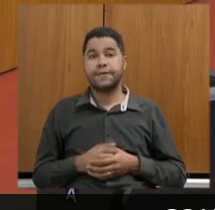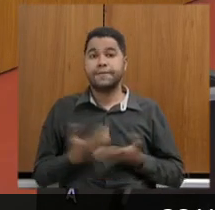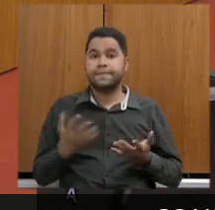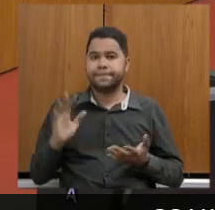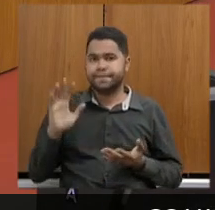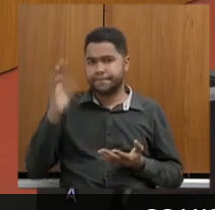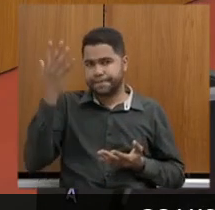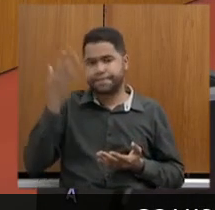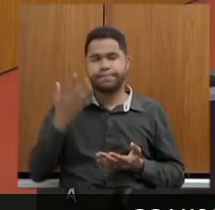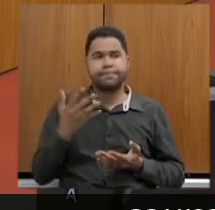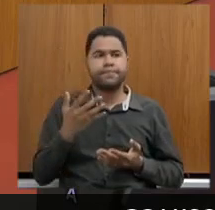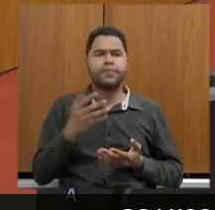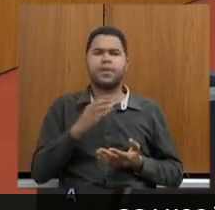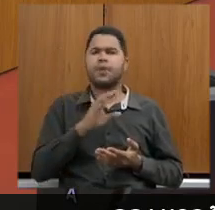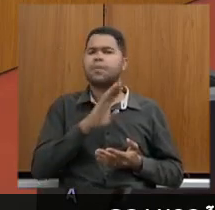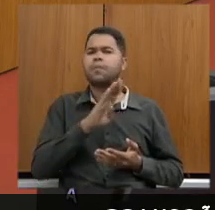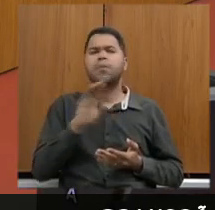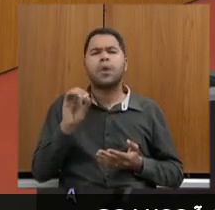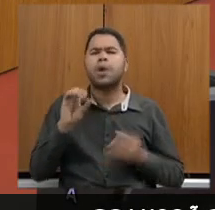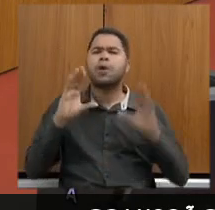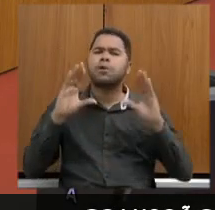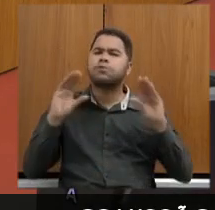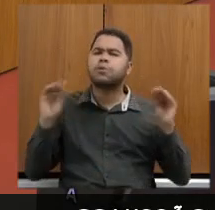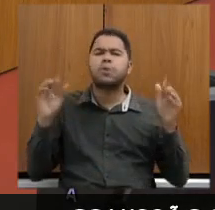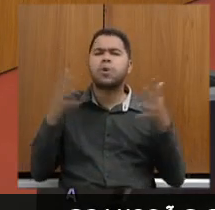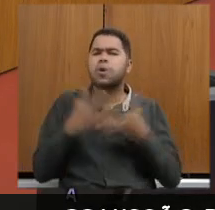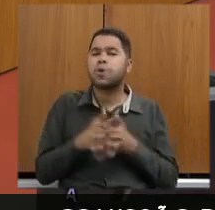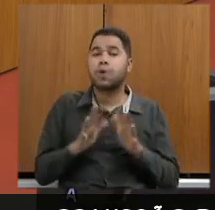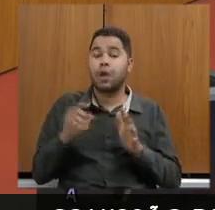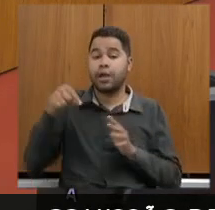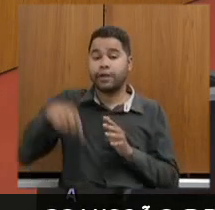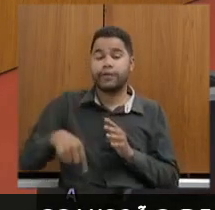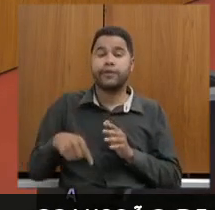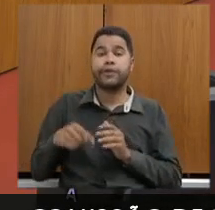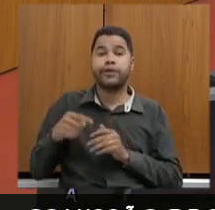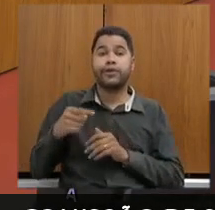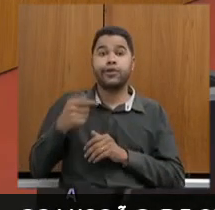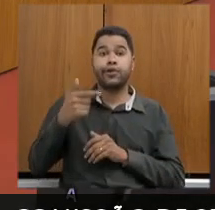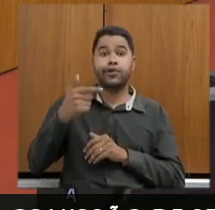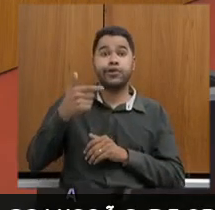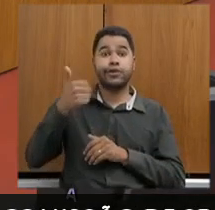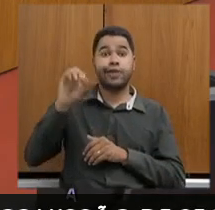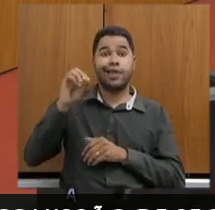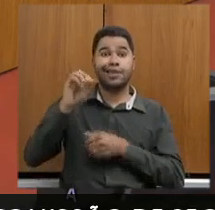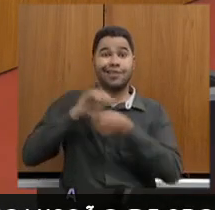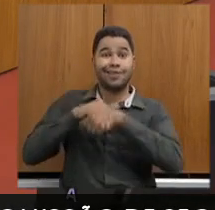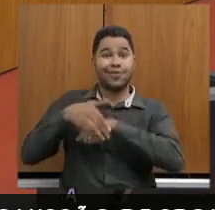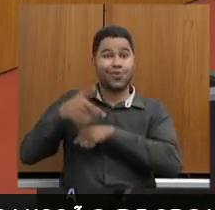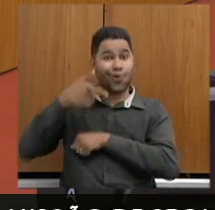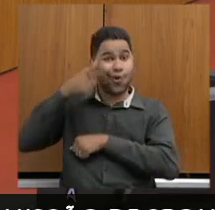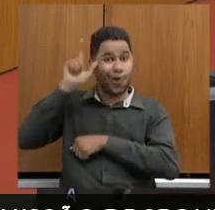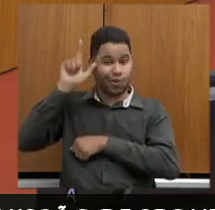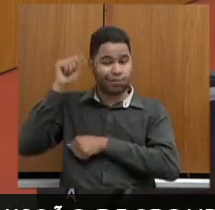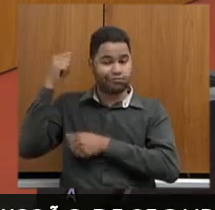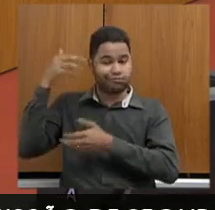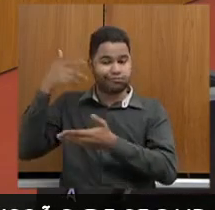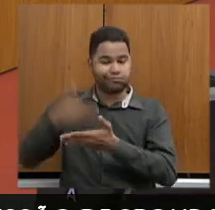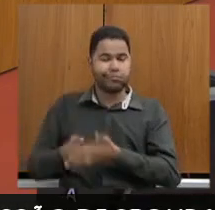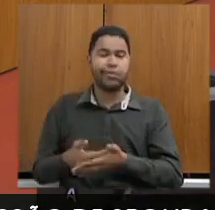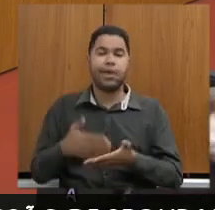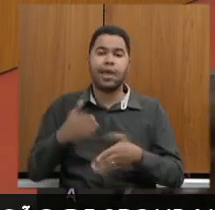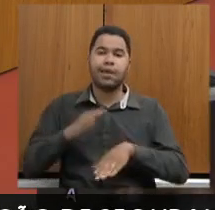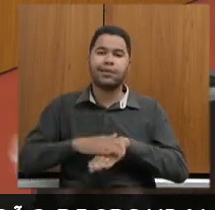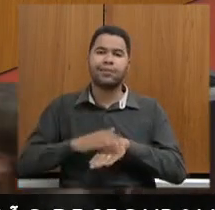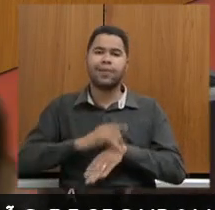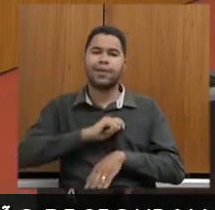tem uma correndo assim é bem a feira não dá nada nada complexo nós estamos aqui na Delegacia dentro da frente duas horas de ontem à Delegacia Virtual quebra